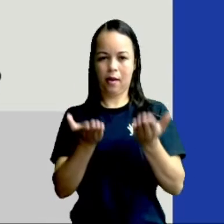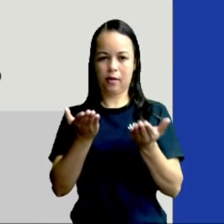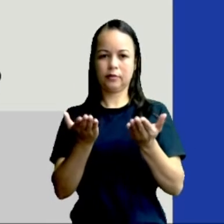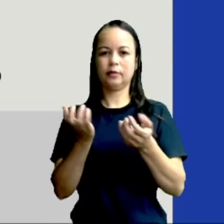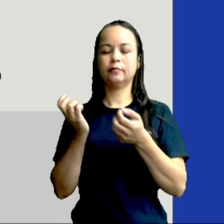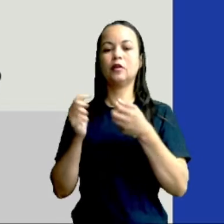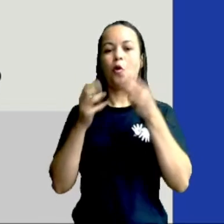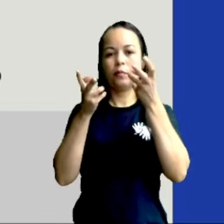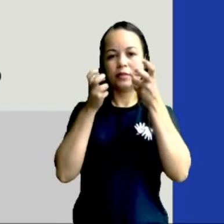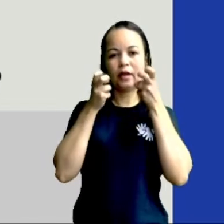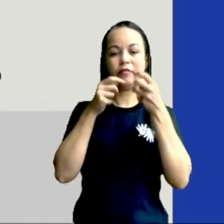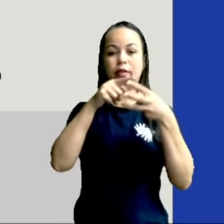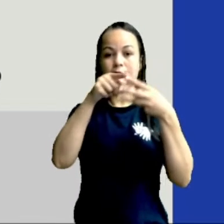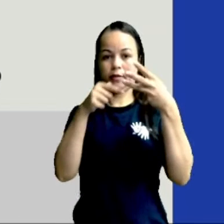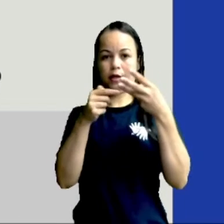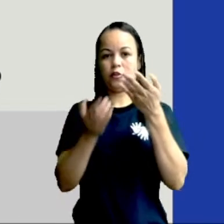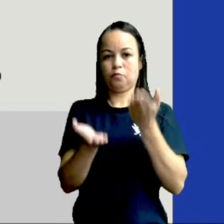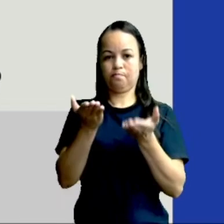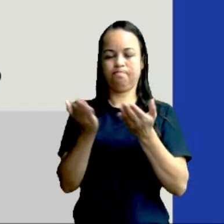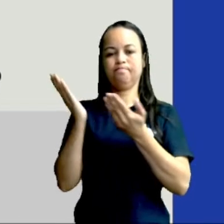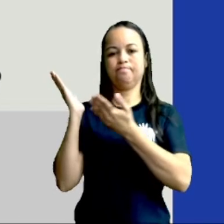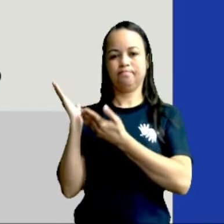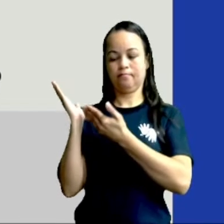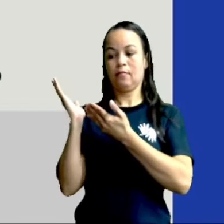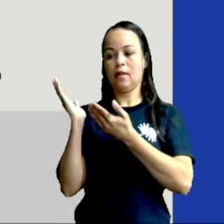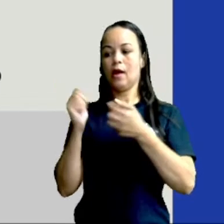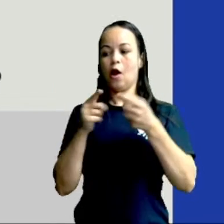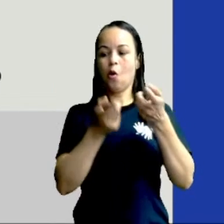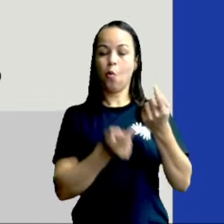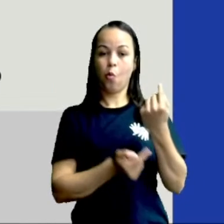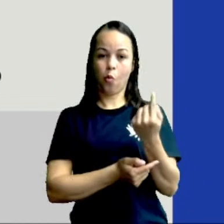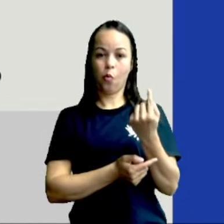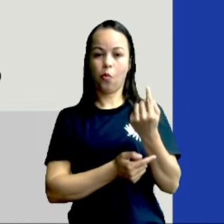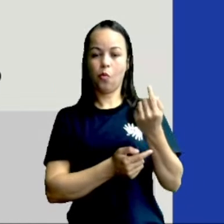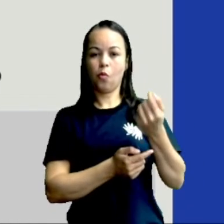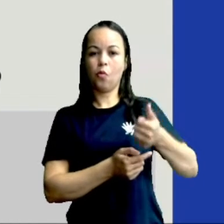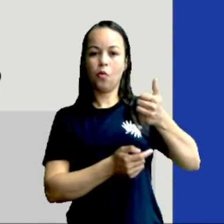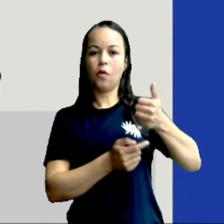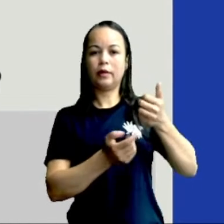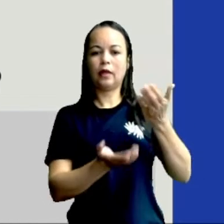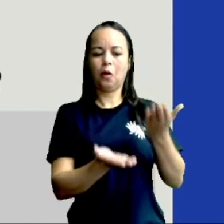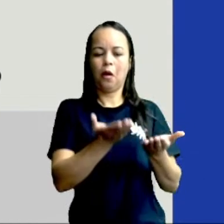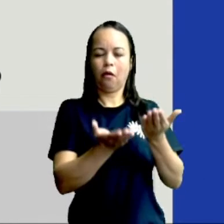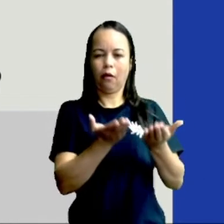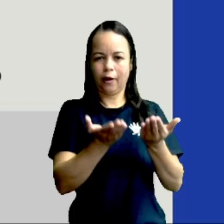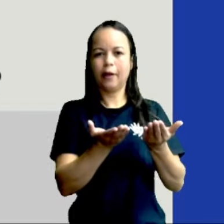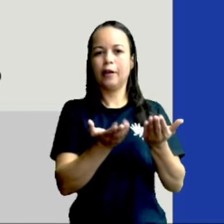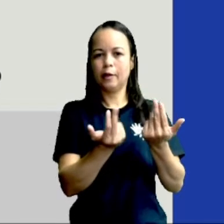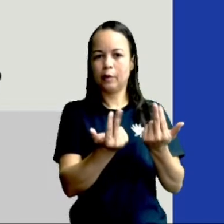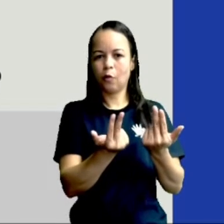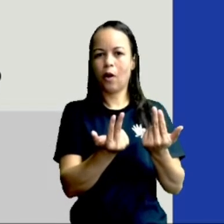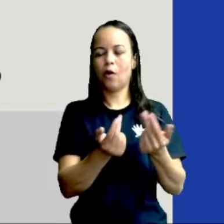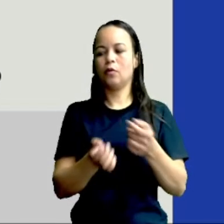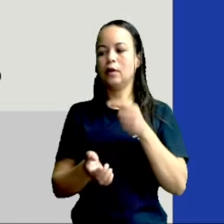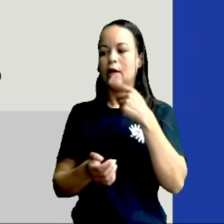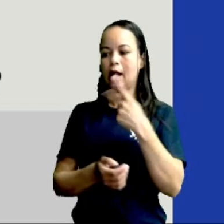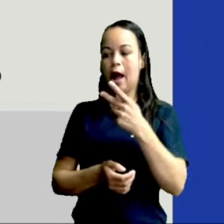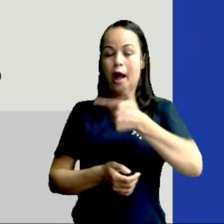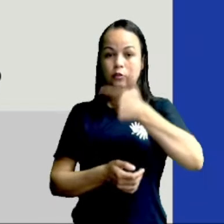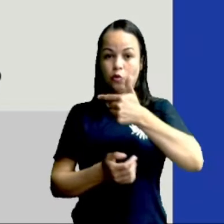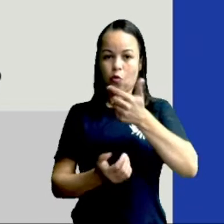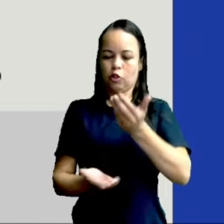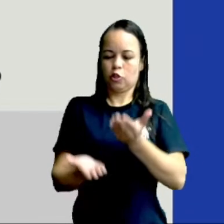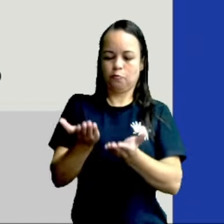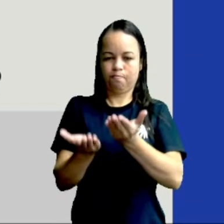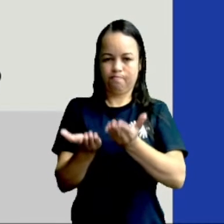coloquei aí 3 balanças, onde a balança 1 a gente observa que ela está em equilíbrio, a balança 2 também está em equilíbrio